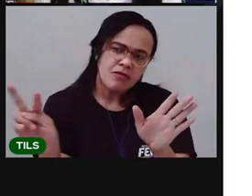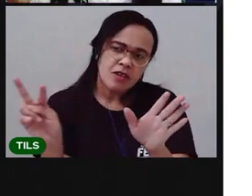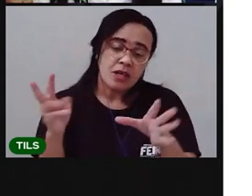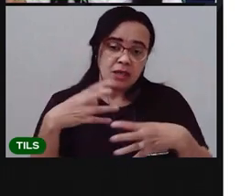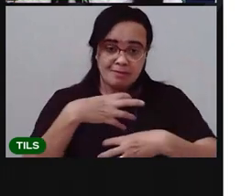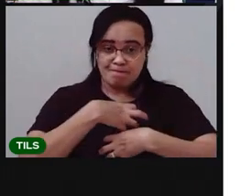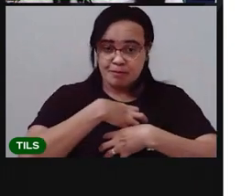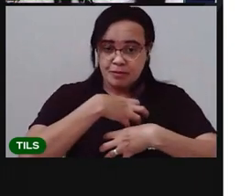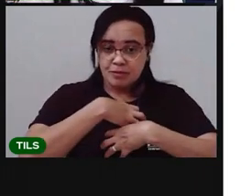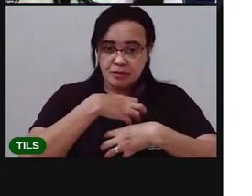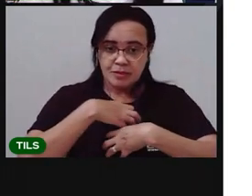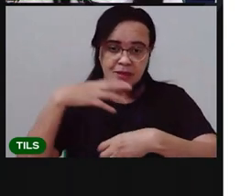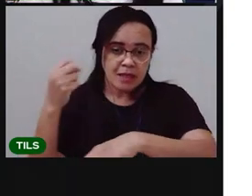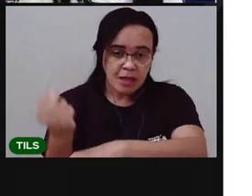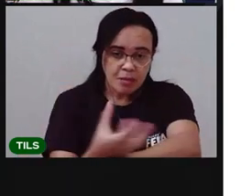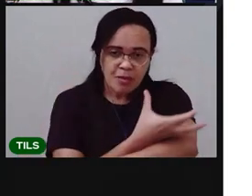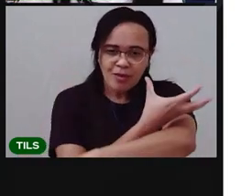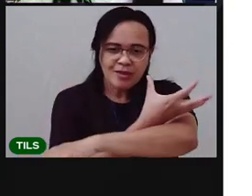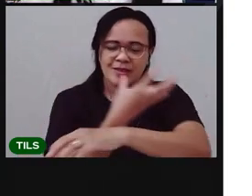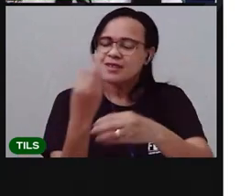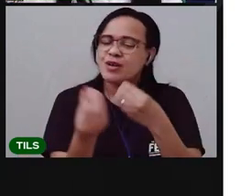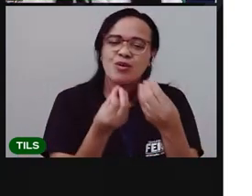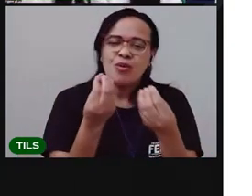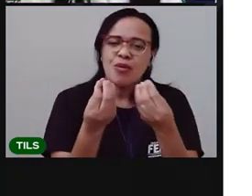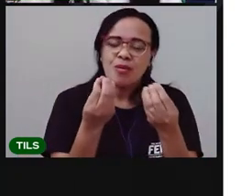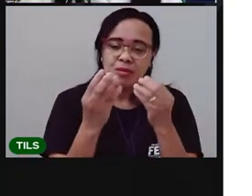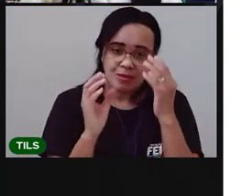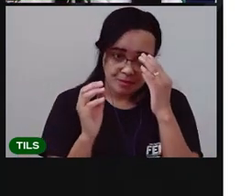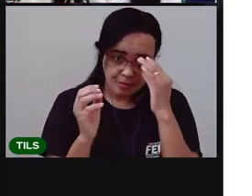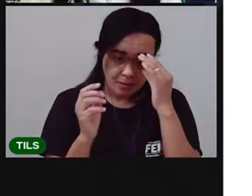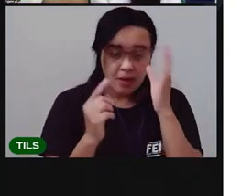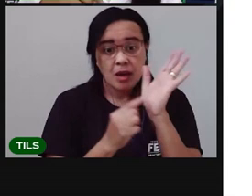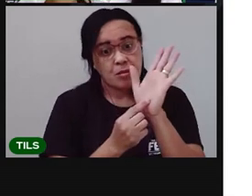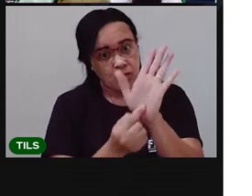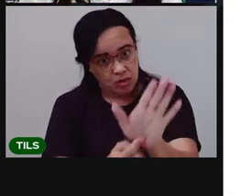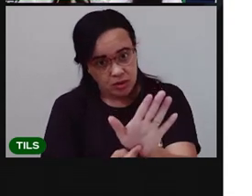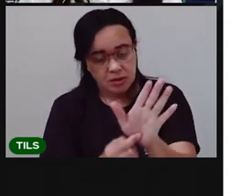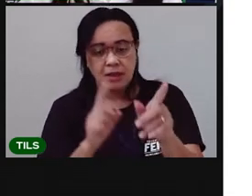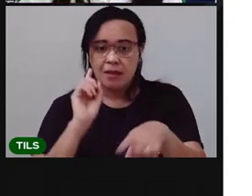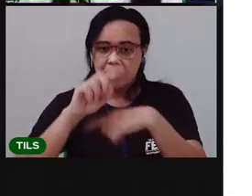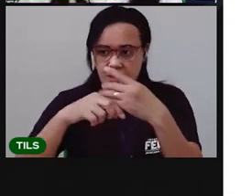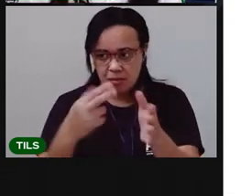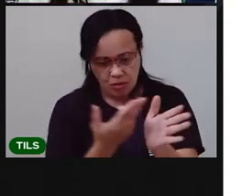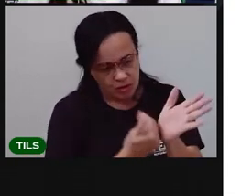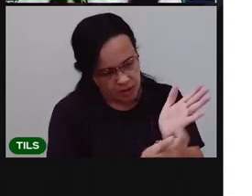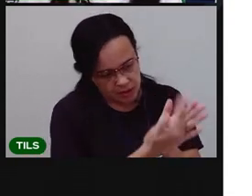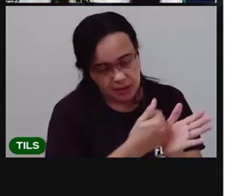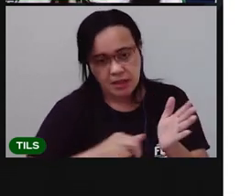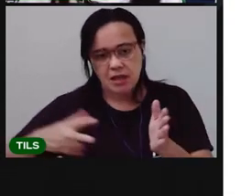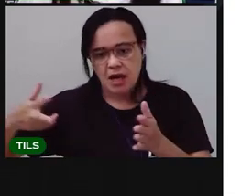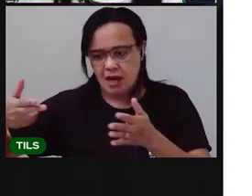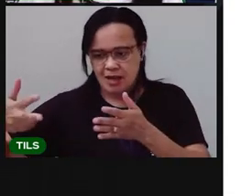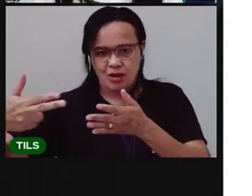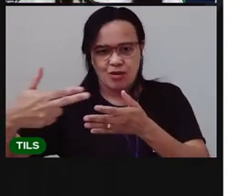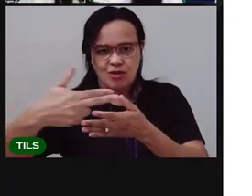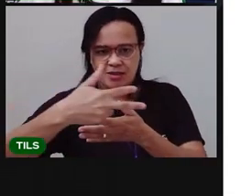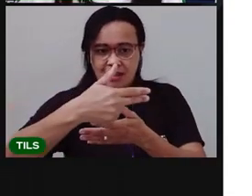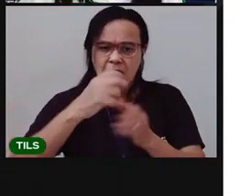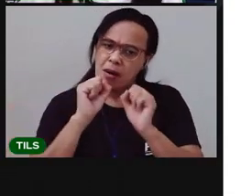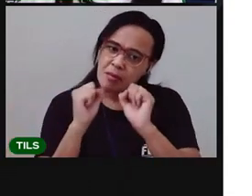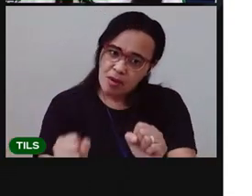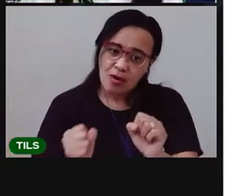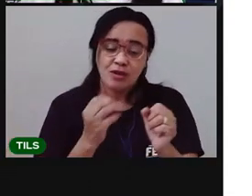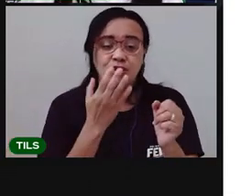por meio desses carinhas, tá bom? Depois de desenhar ou de recortar, pinta para ficar bem bonito.